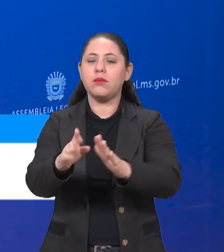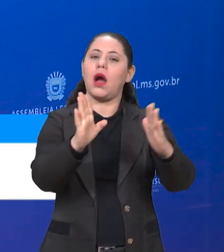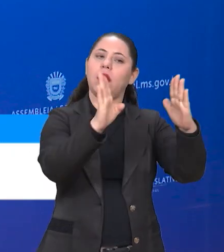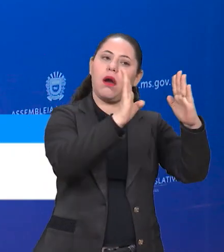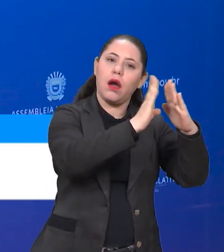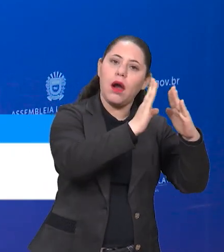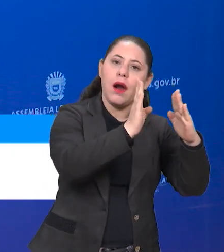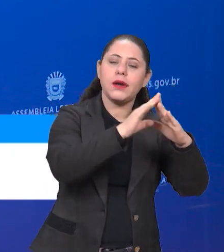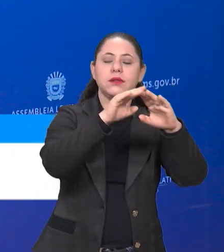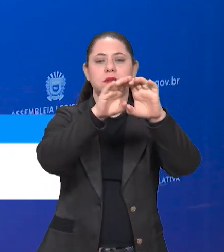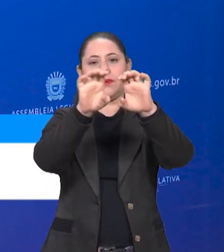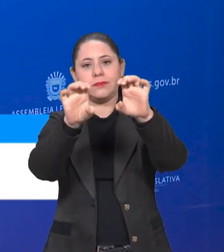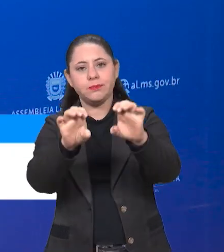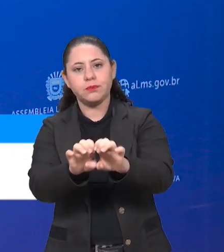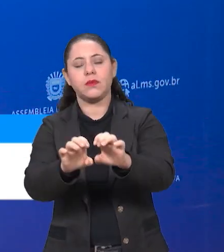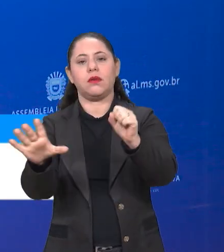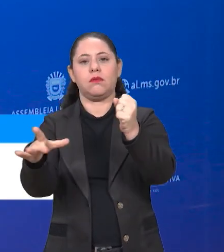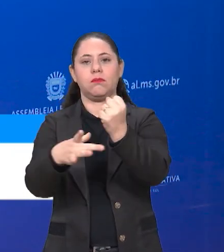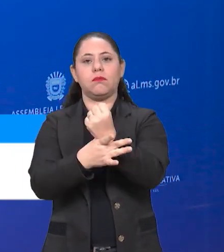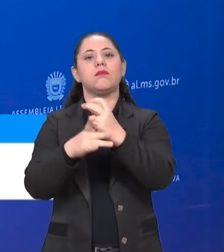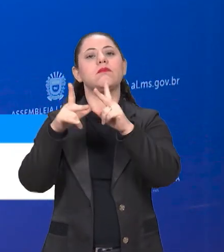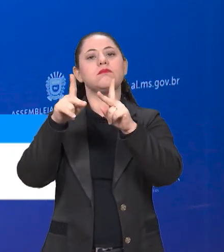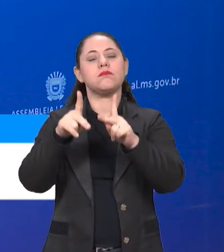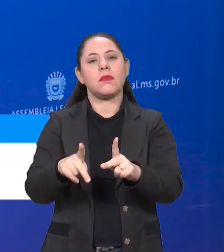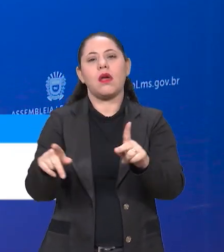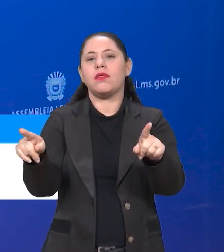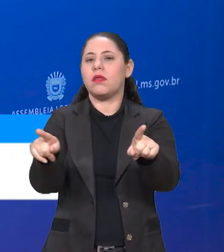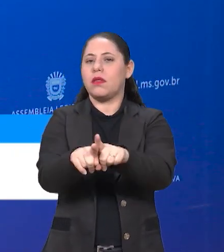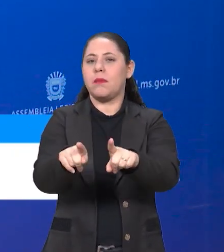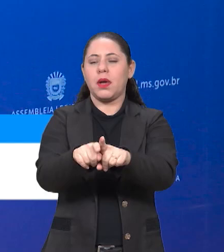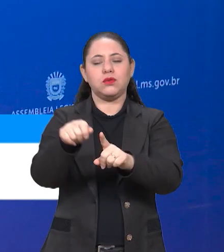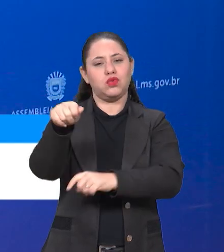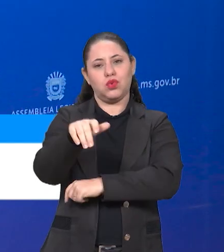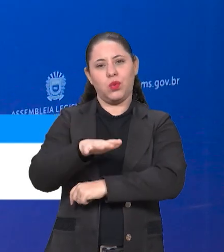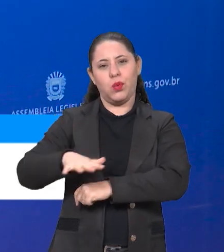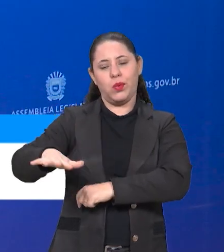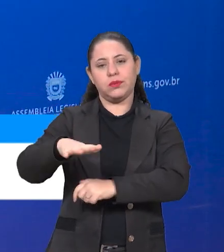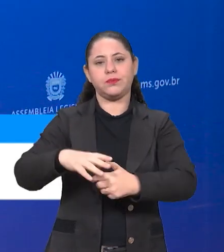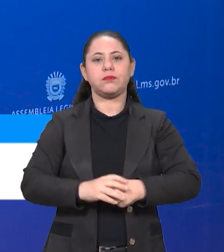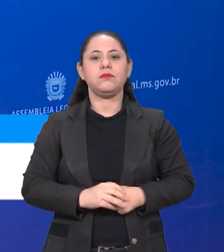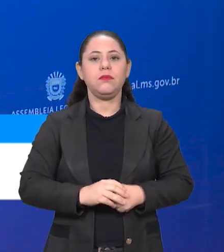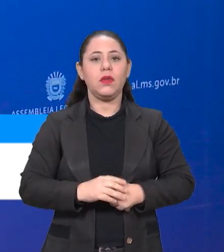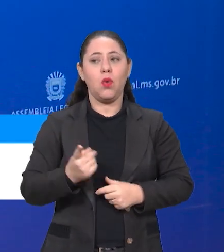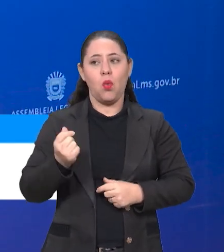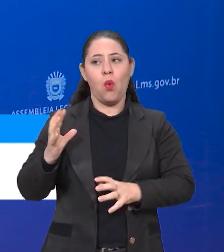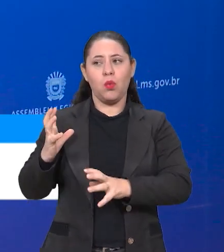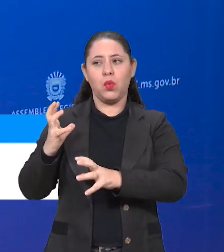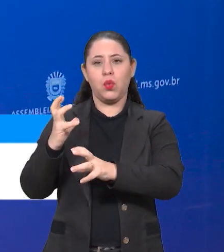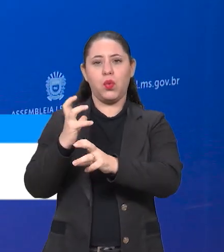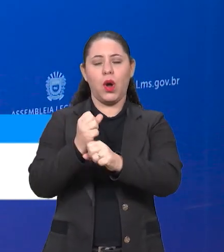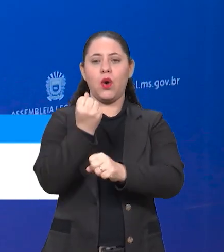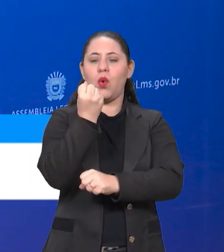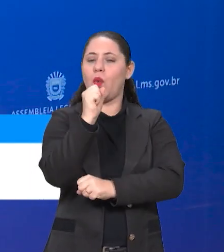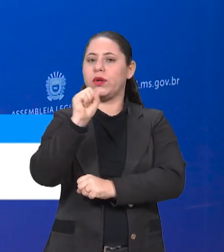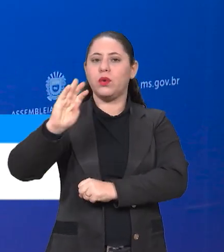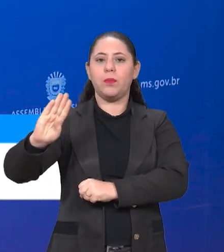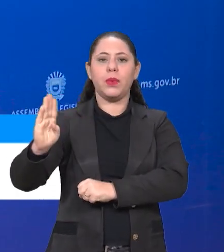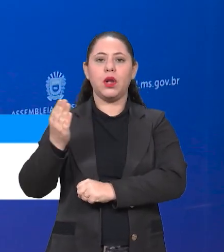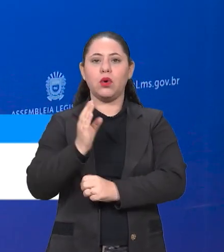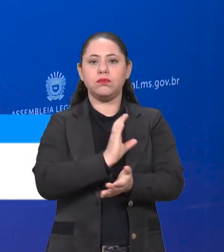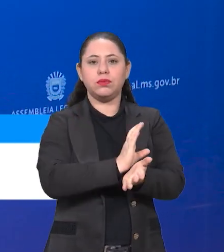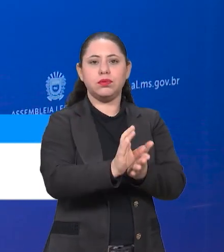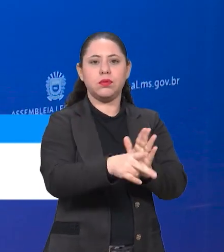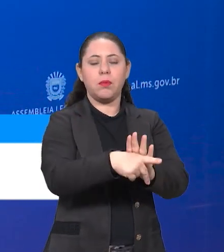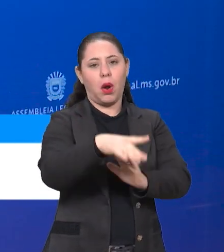como habitação, infraestrutura, segurança pública, além da área social. Do total de recursos, 8 bilhões devem